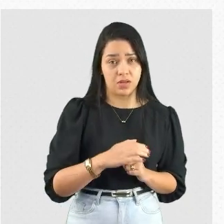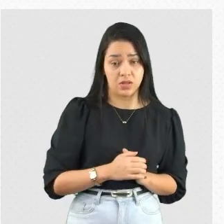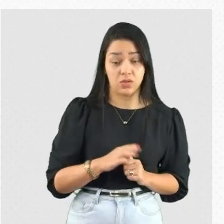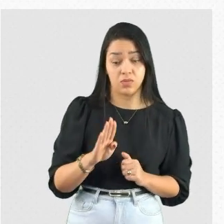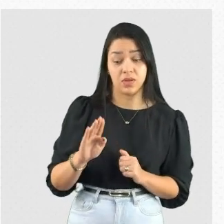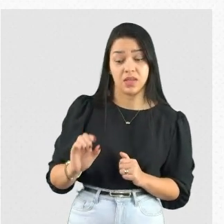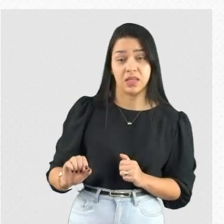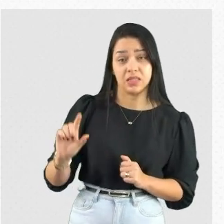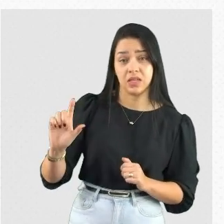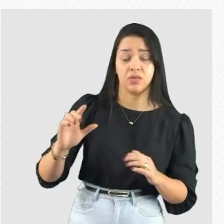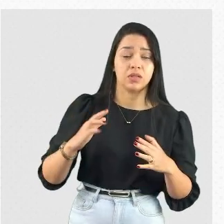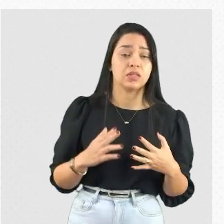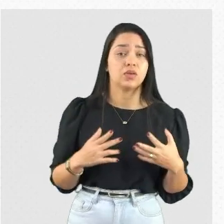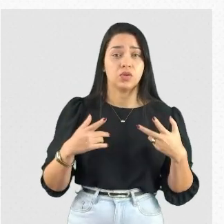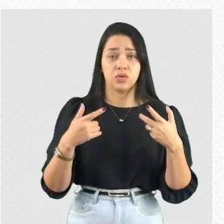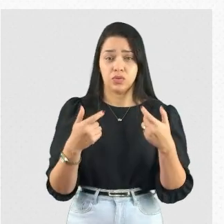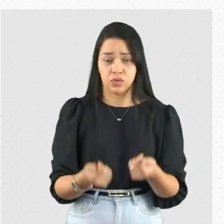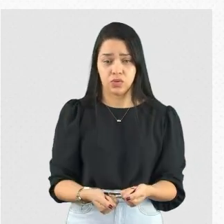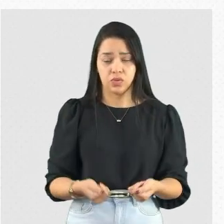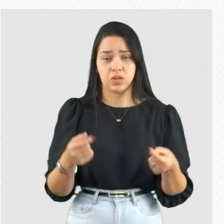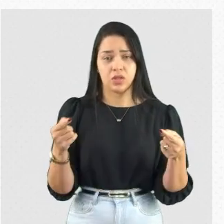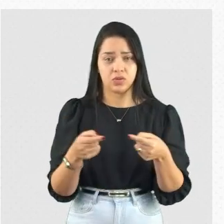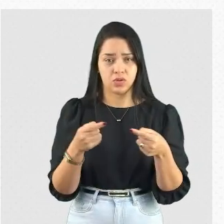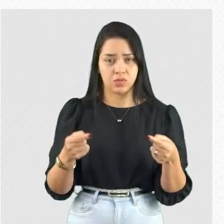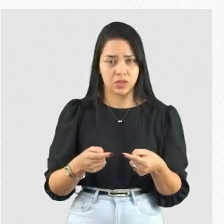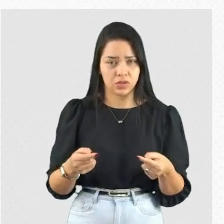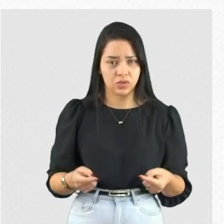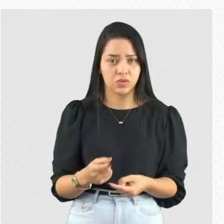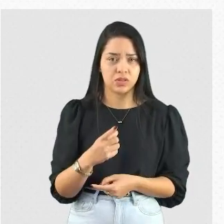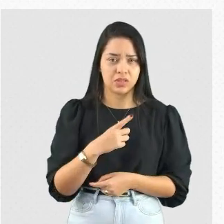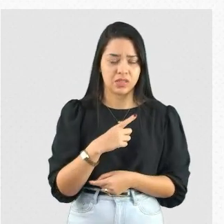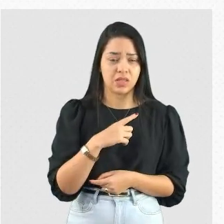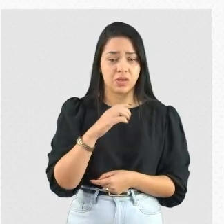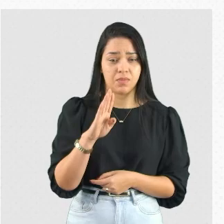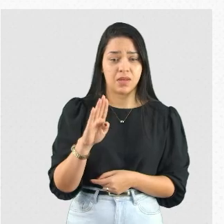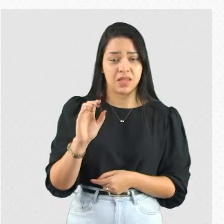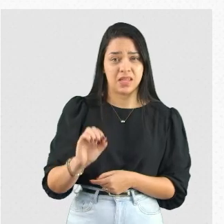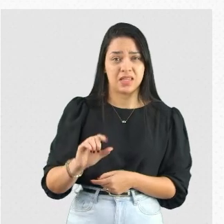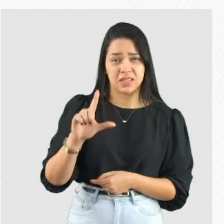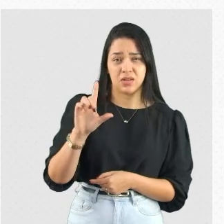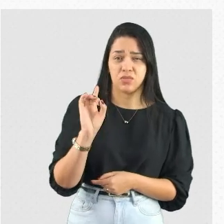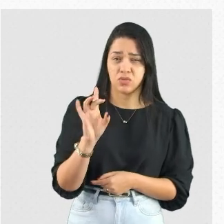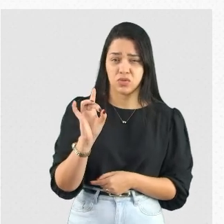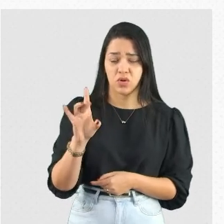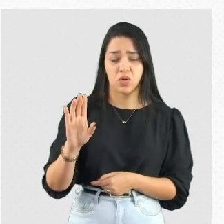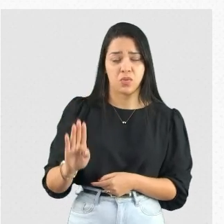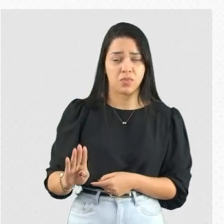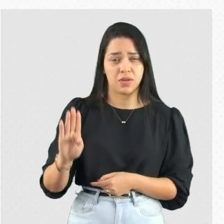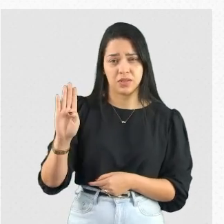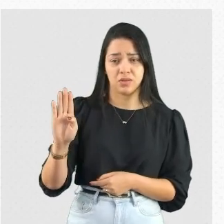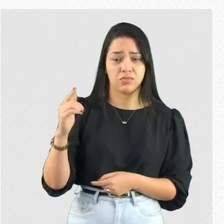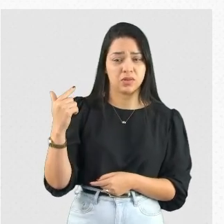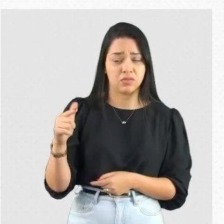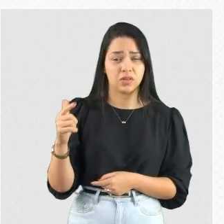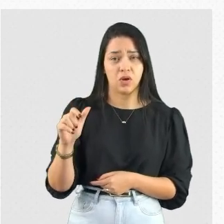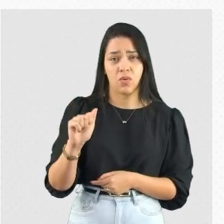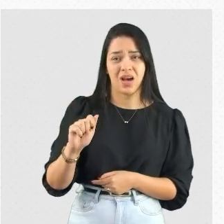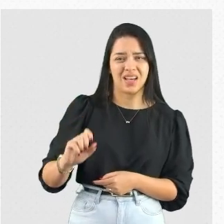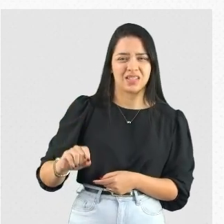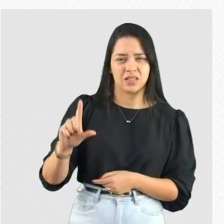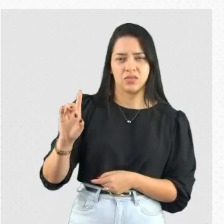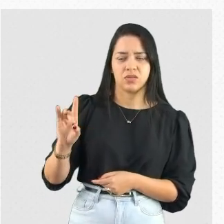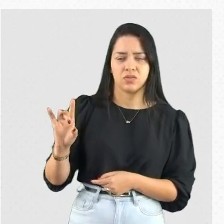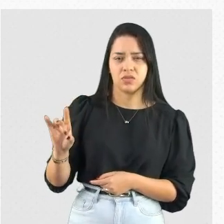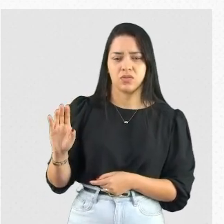Bzão. Então, todas as combinações que eu tenho Bzão, né, que somente o Bzão, pessoal, não tem um azão, eu só tenho o B